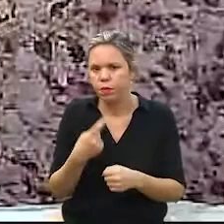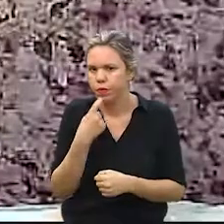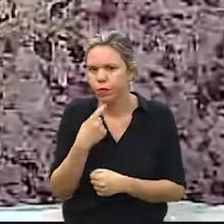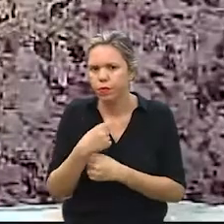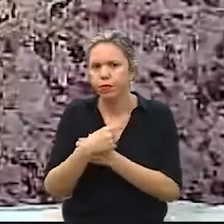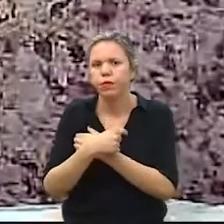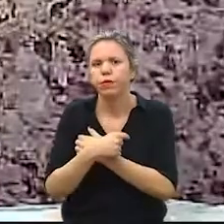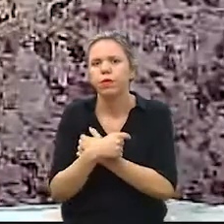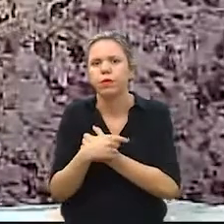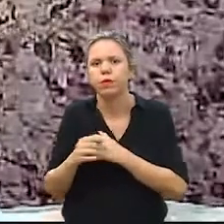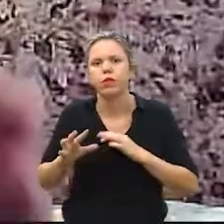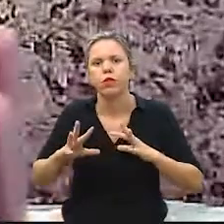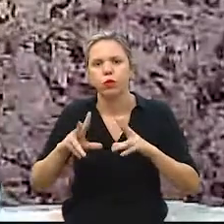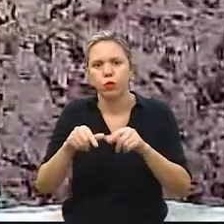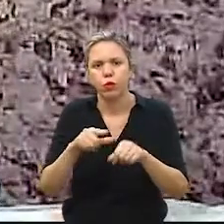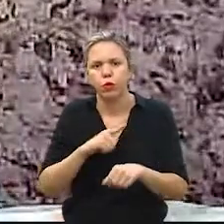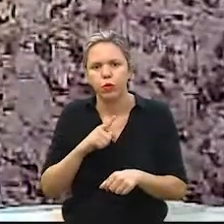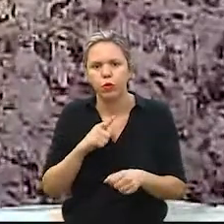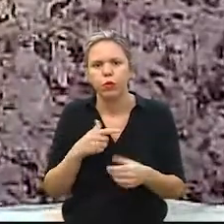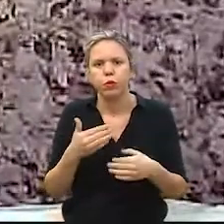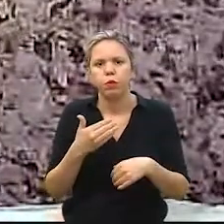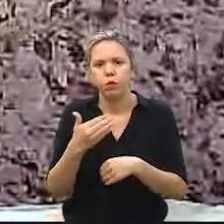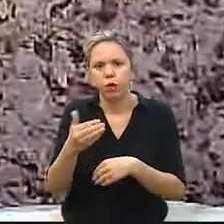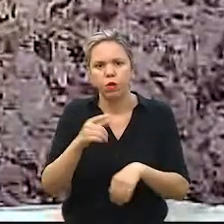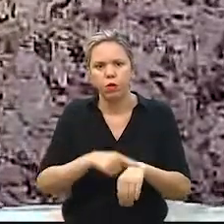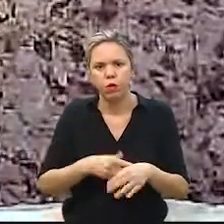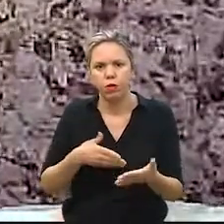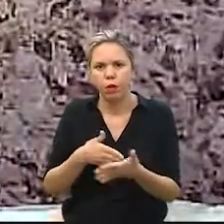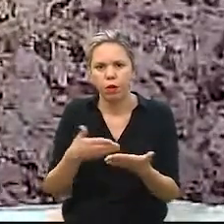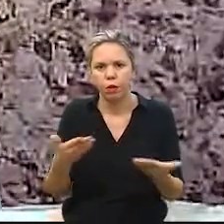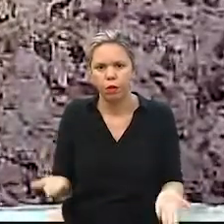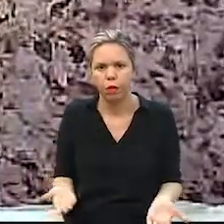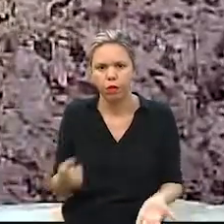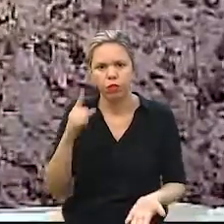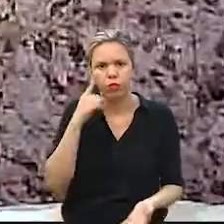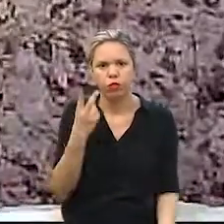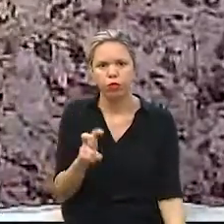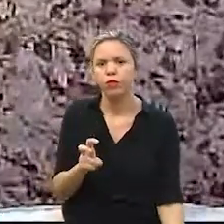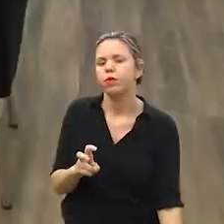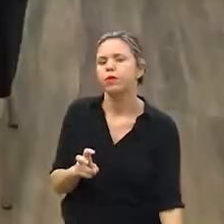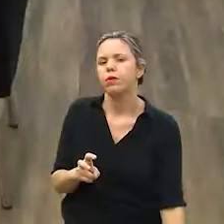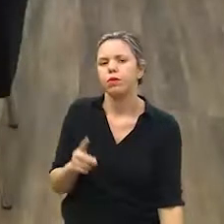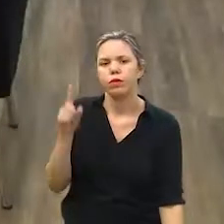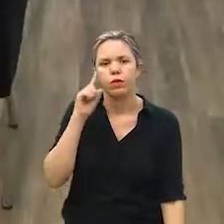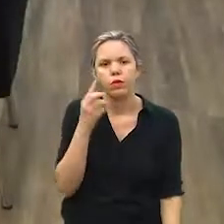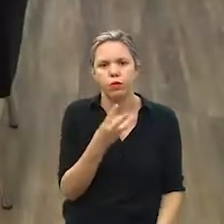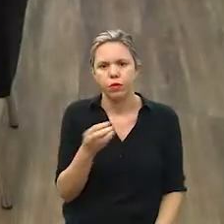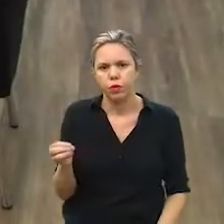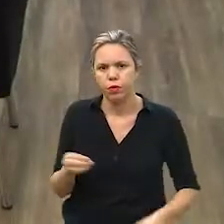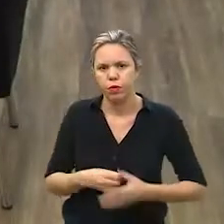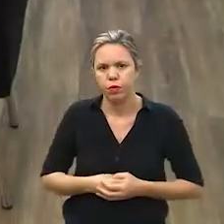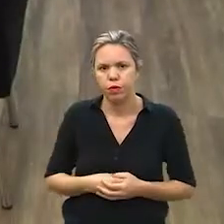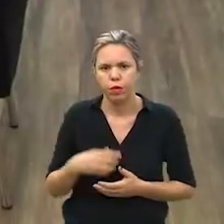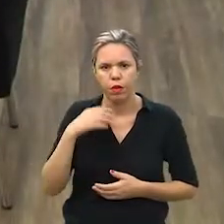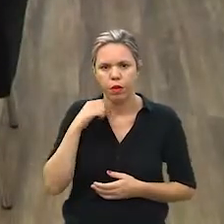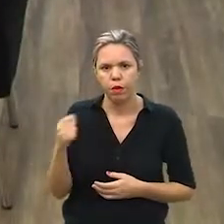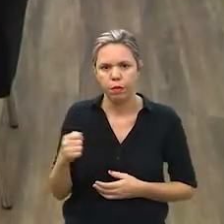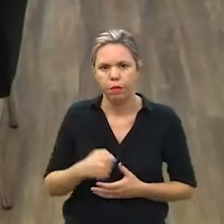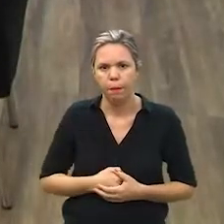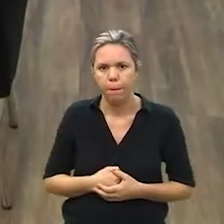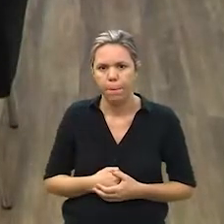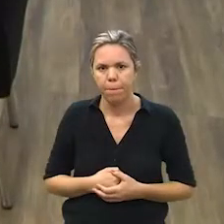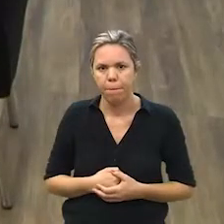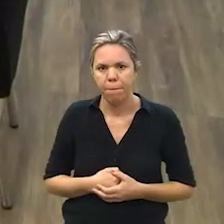Campinas. Todas têm que ter o mesmo prazo. Então, no dia 30 de abril, no